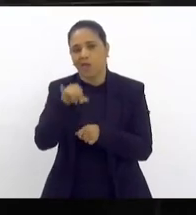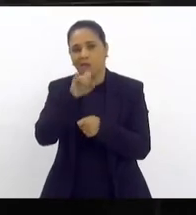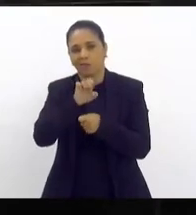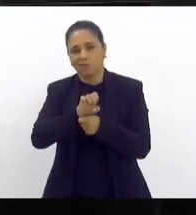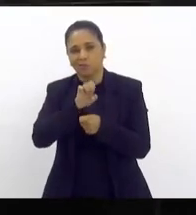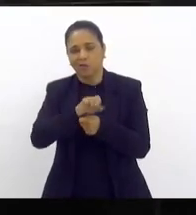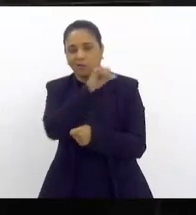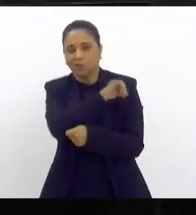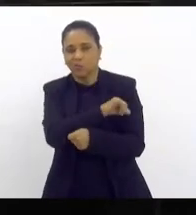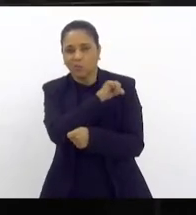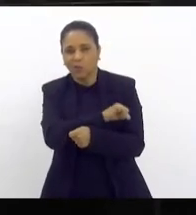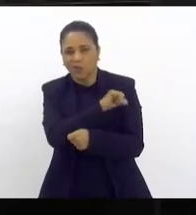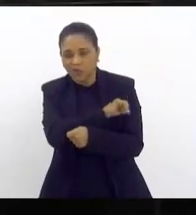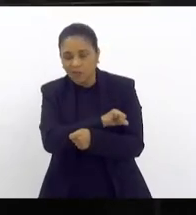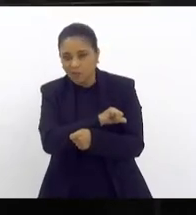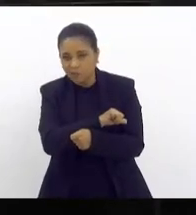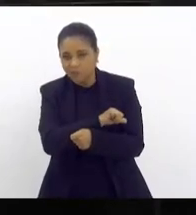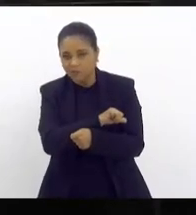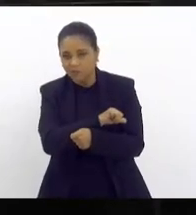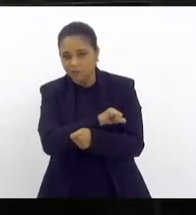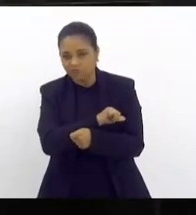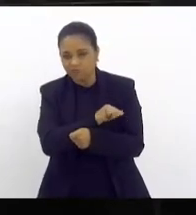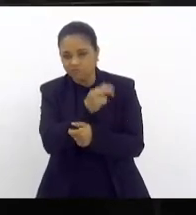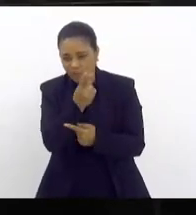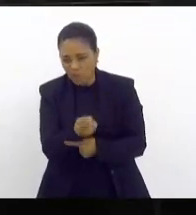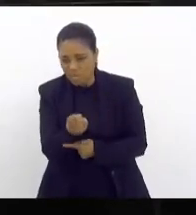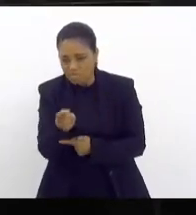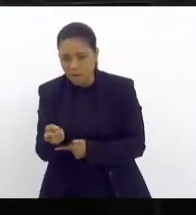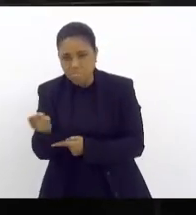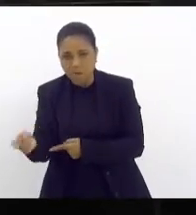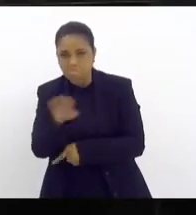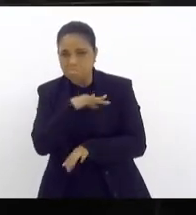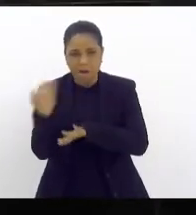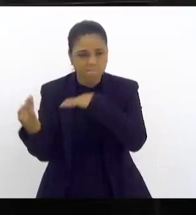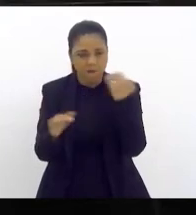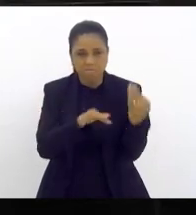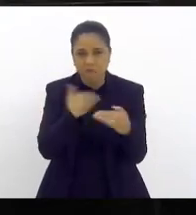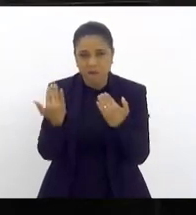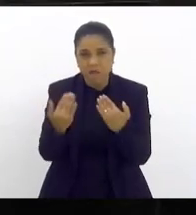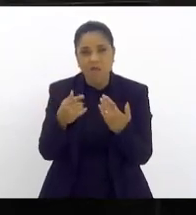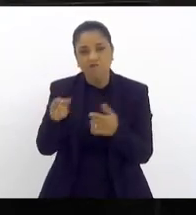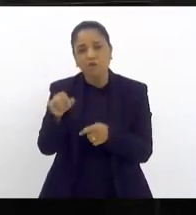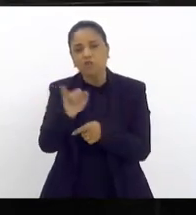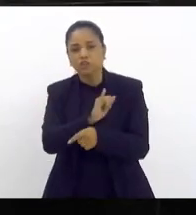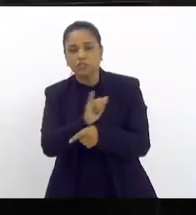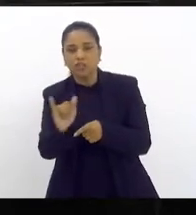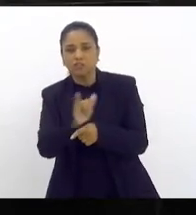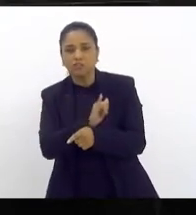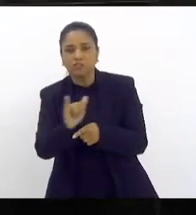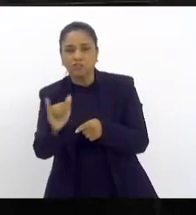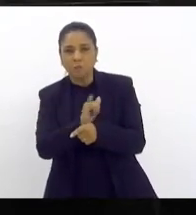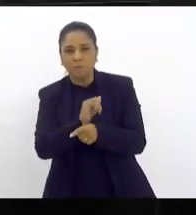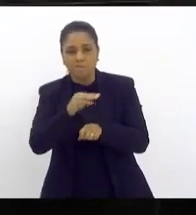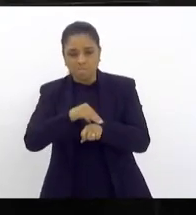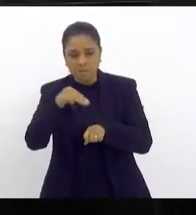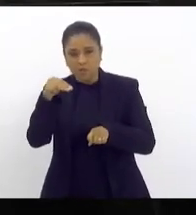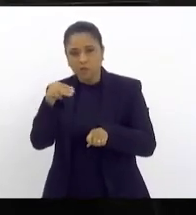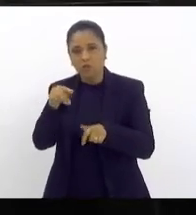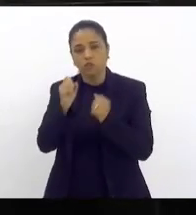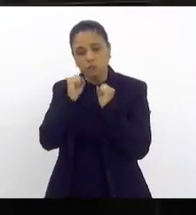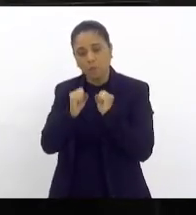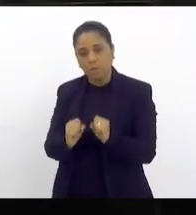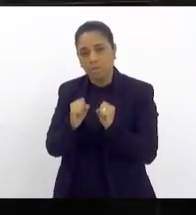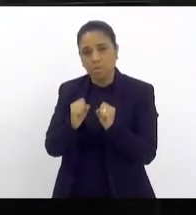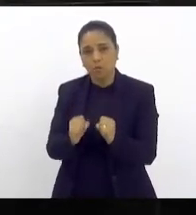no chão no Rio de Janeiro Isso é grave isso virou uma estratégia uma metodologia de manutenção do Poder